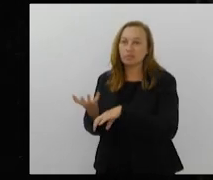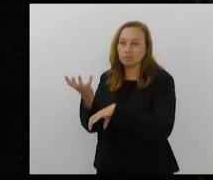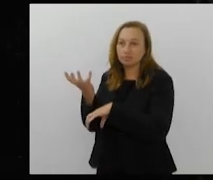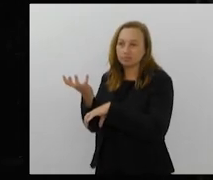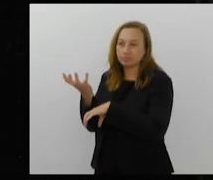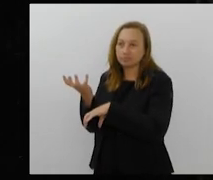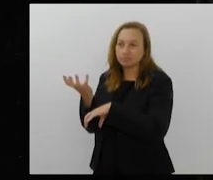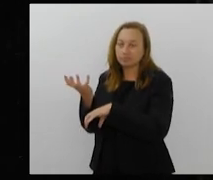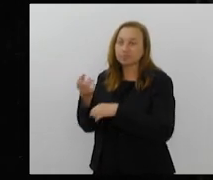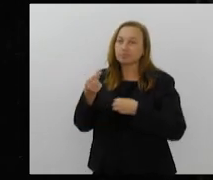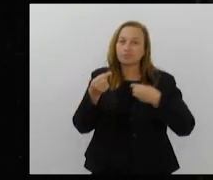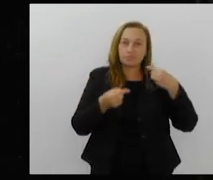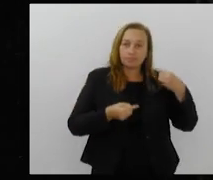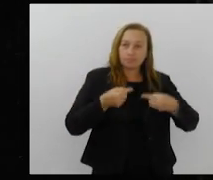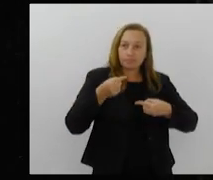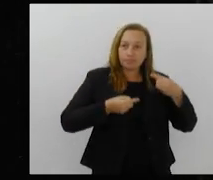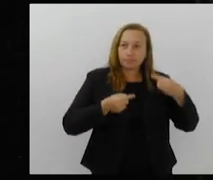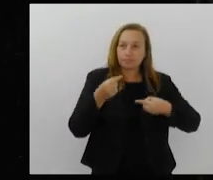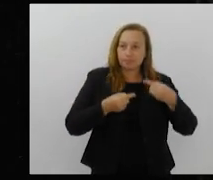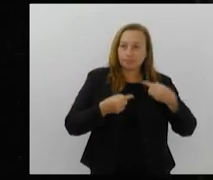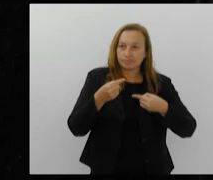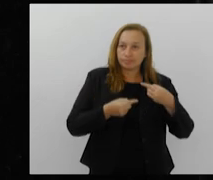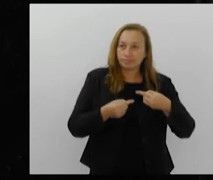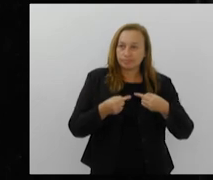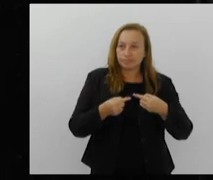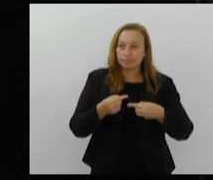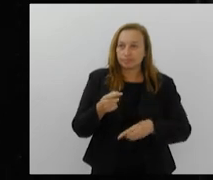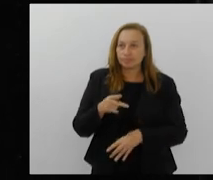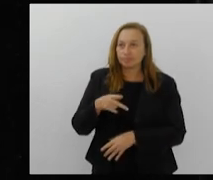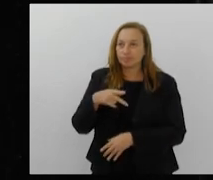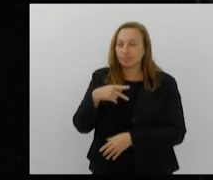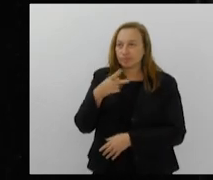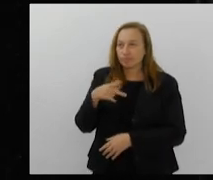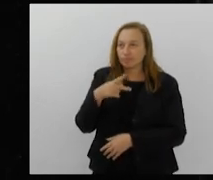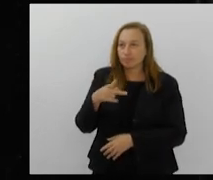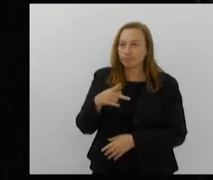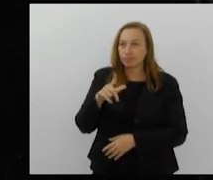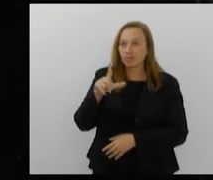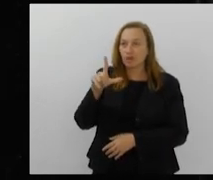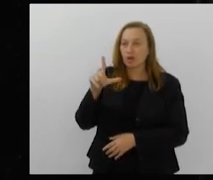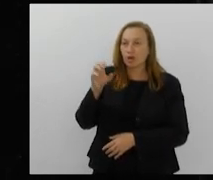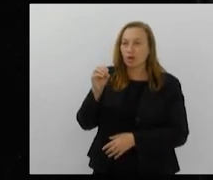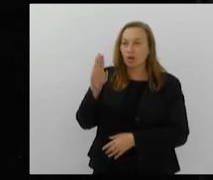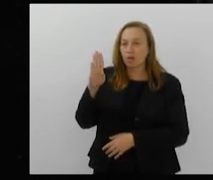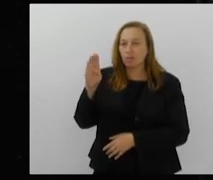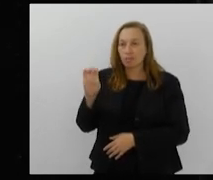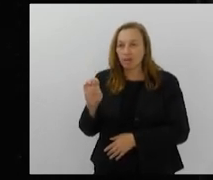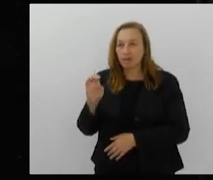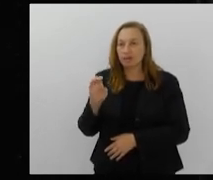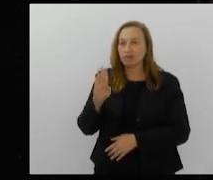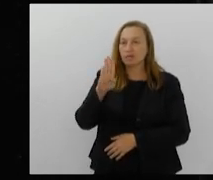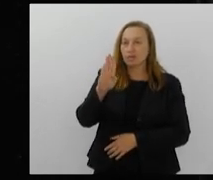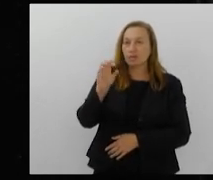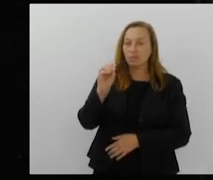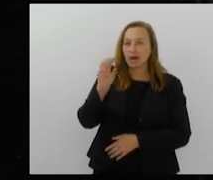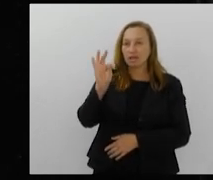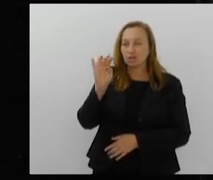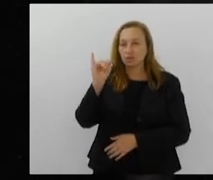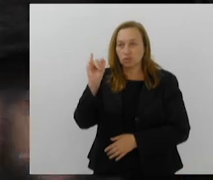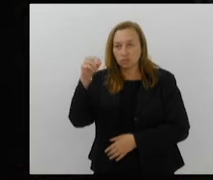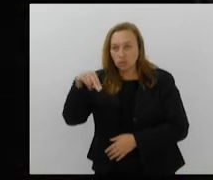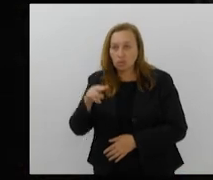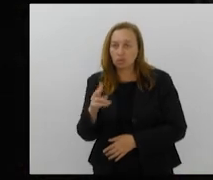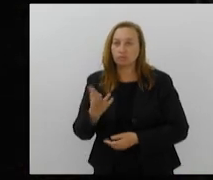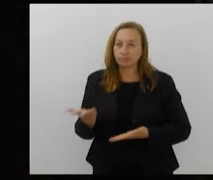Nacional discutindo naquilo que foi apelidado o lobby do batom, de maneira pejorativa, tentando